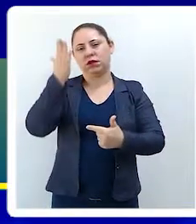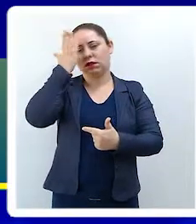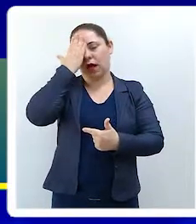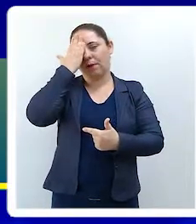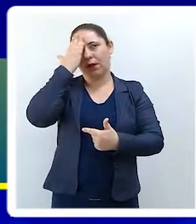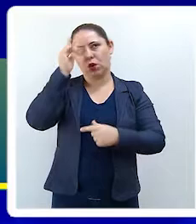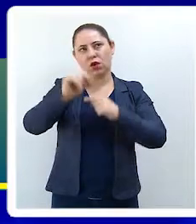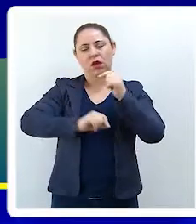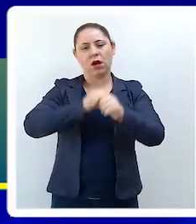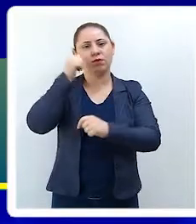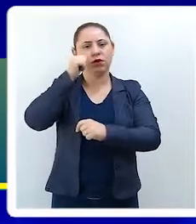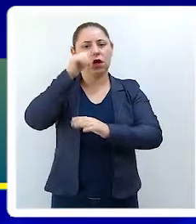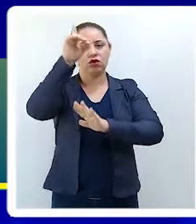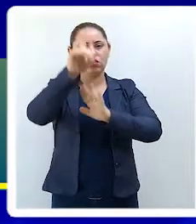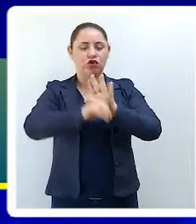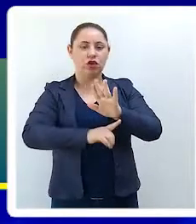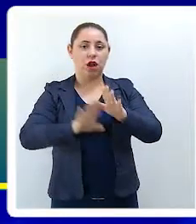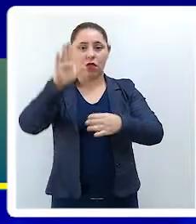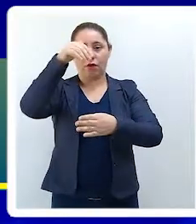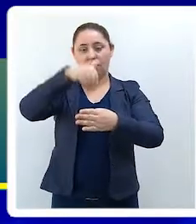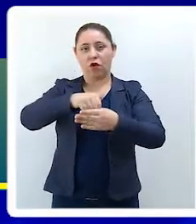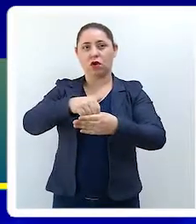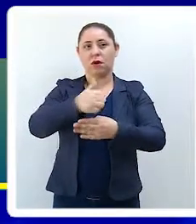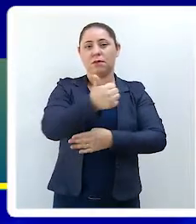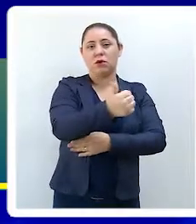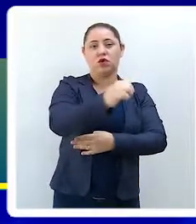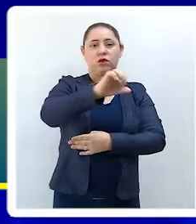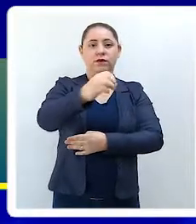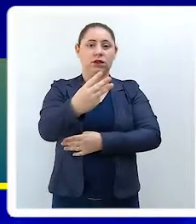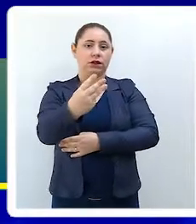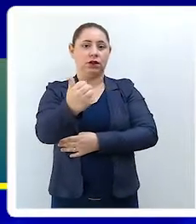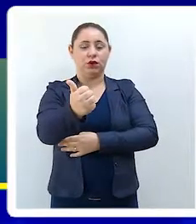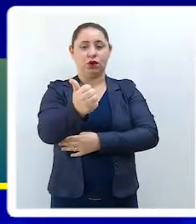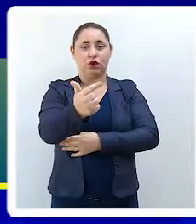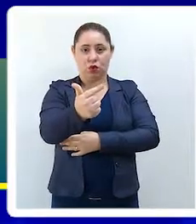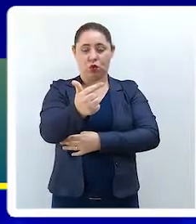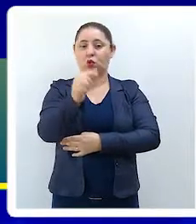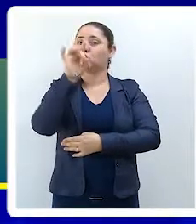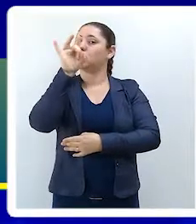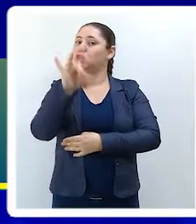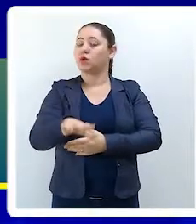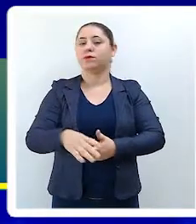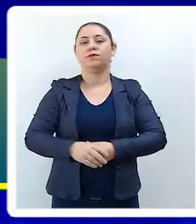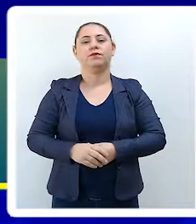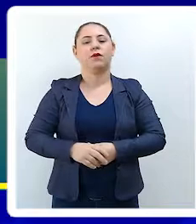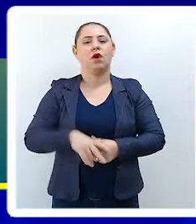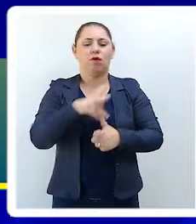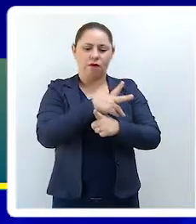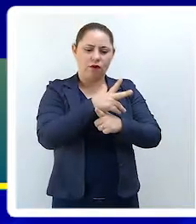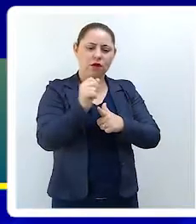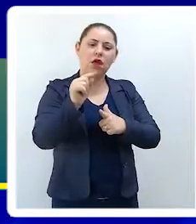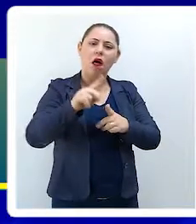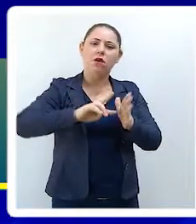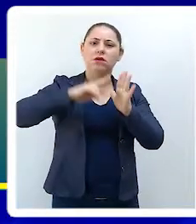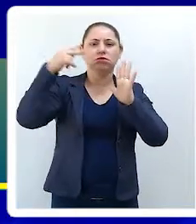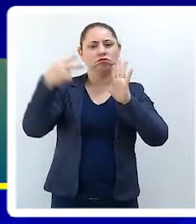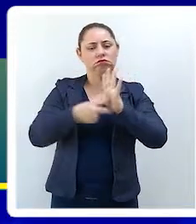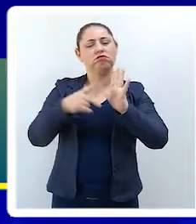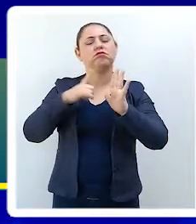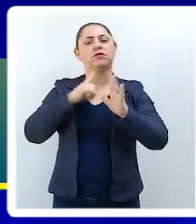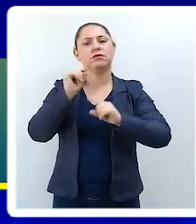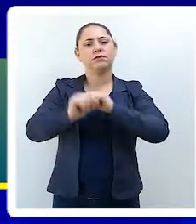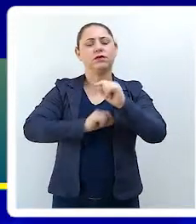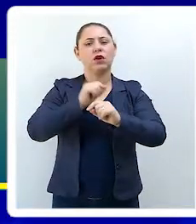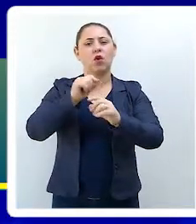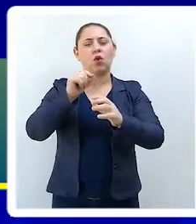a mulher conquistou o direito ao voto, ou seja, a cidadania, apenas em 1932. Uma conquista como essa tem um profundo significado, não é